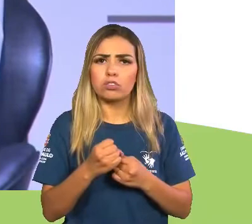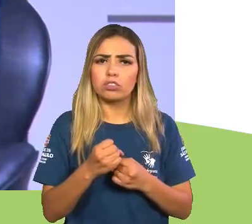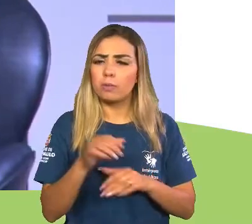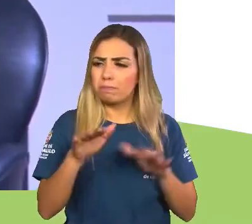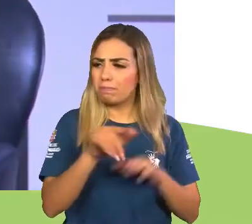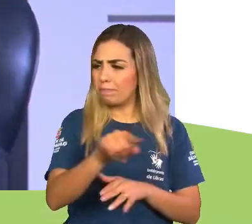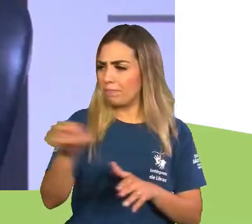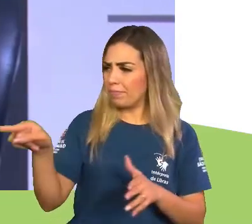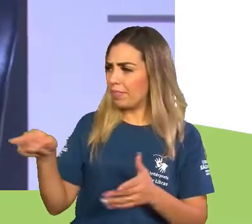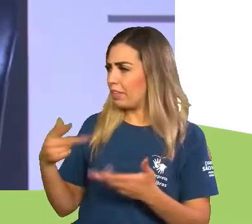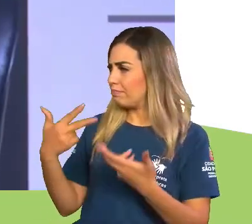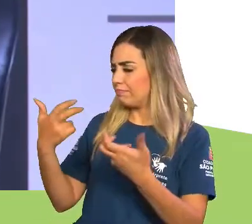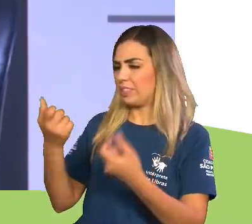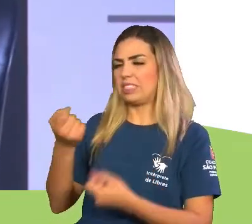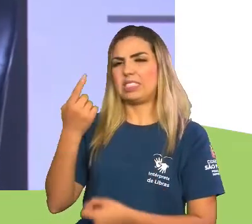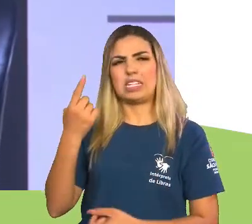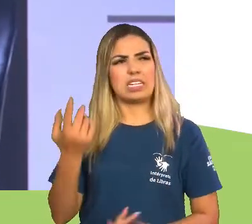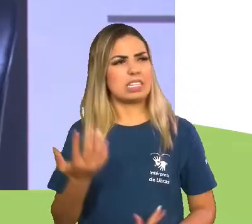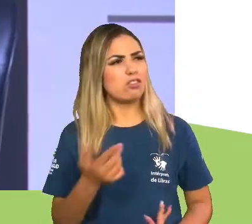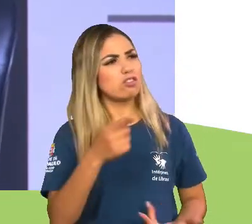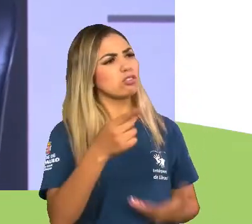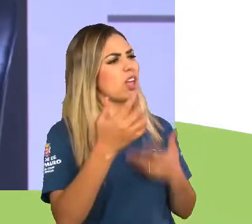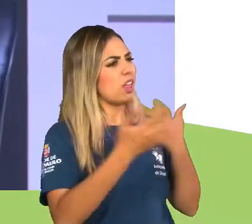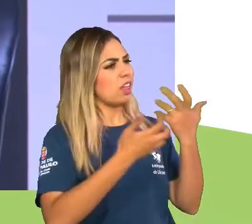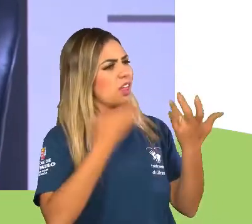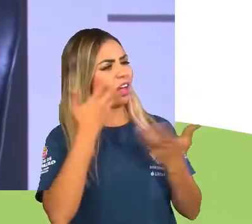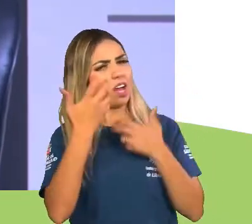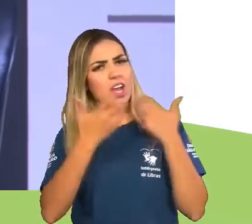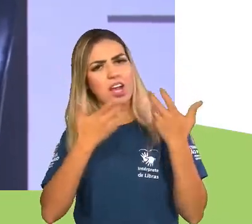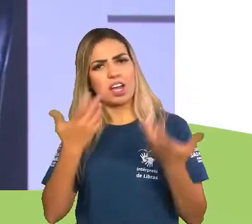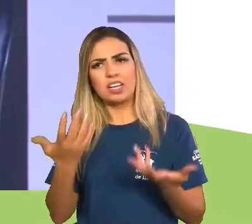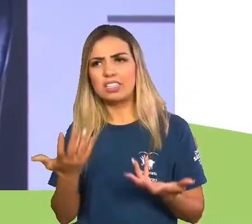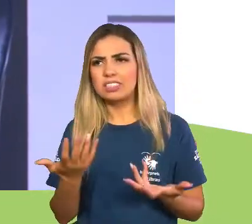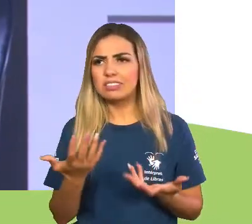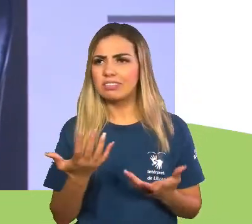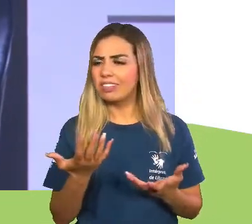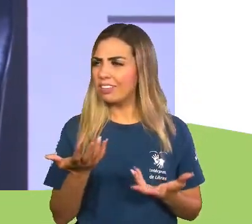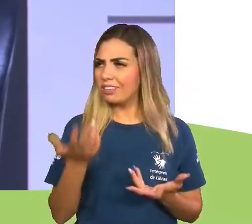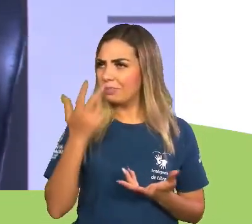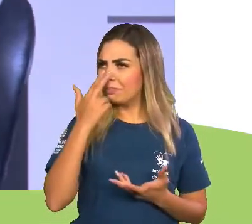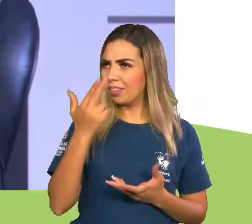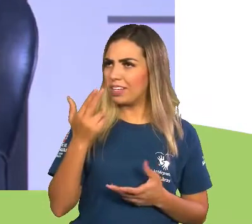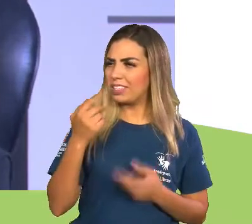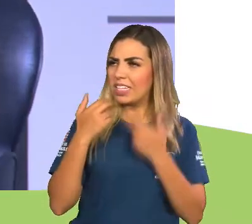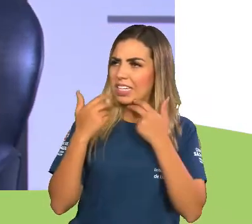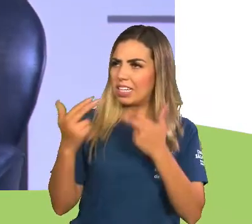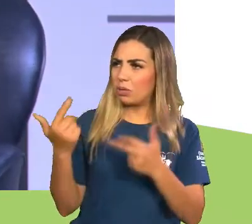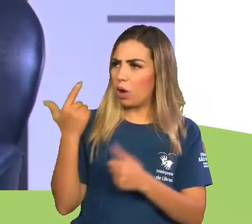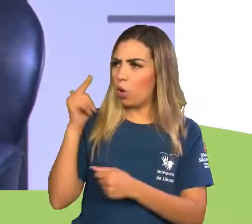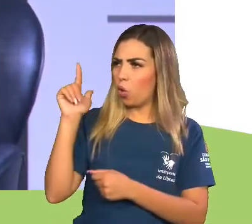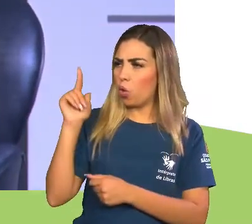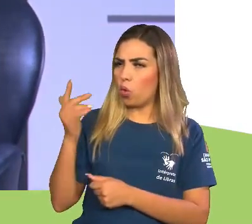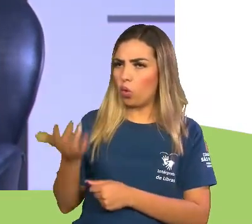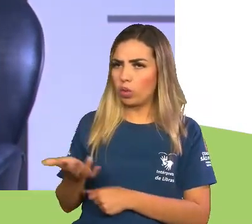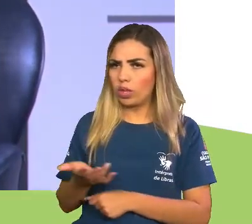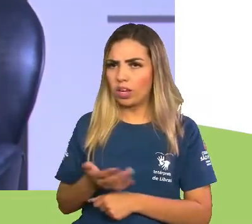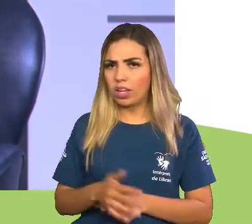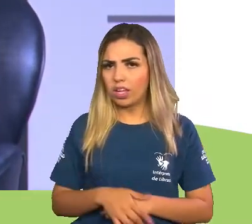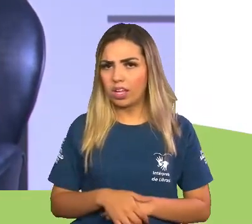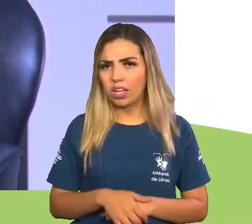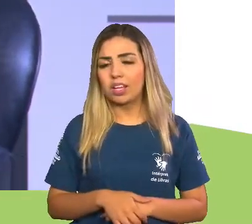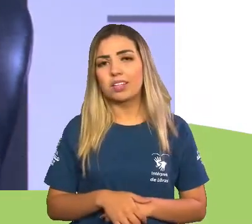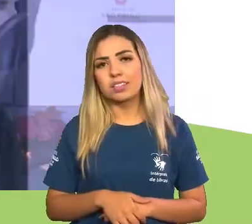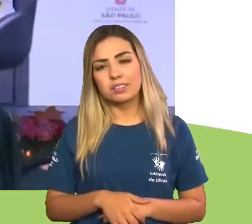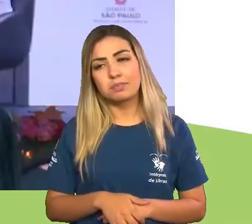poxa, você está cantando aramaico? Eu canto em hebraico, gente. Hebraico, aramaico.